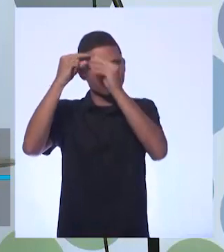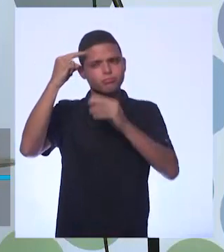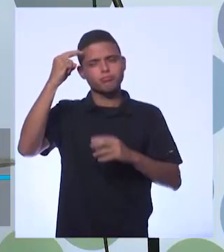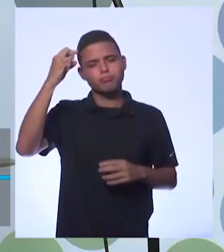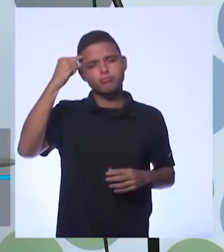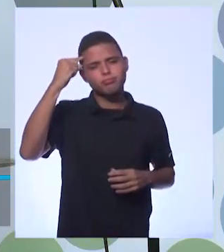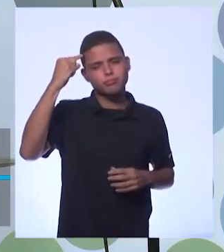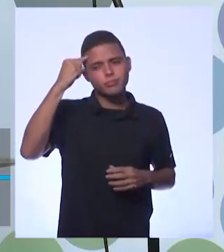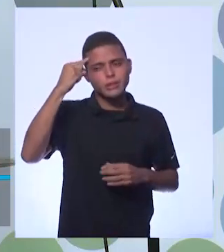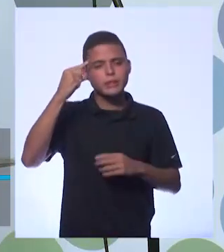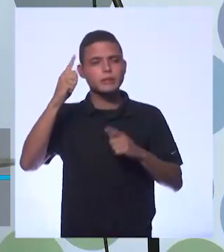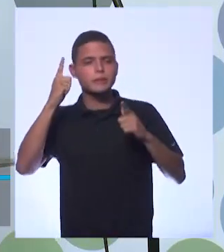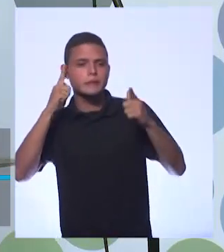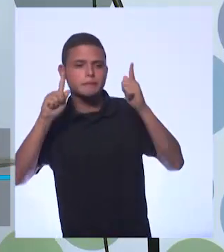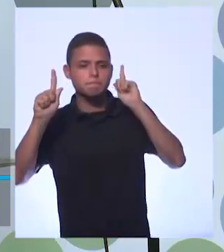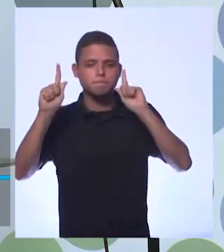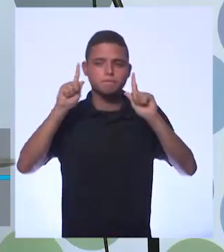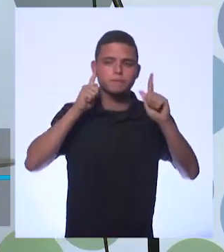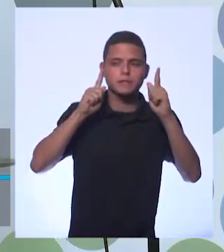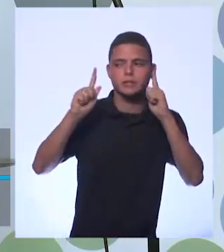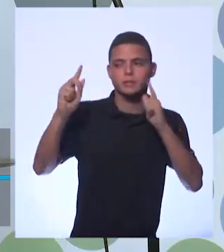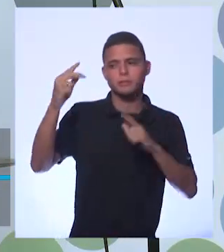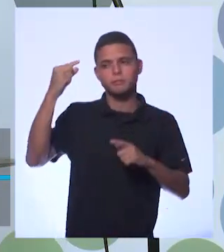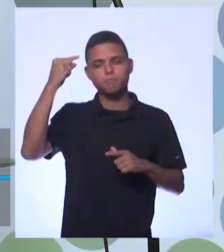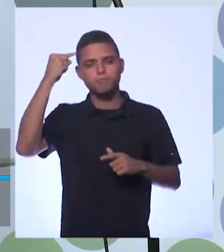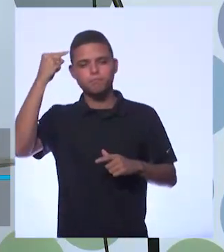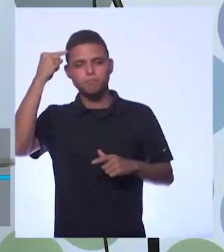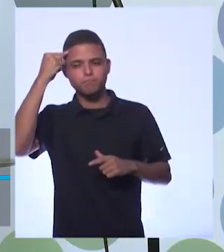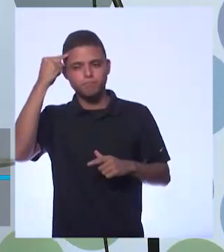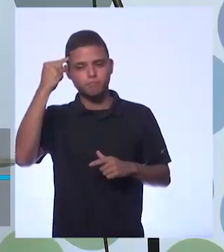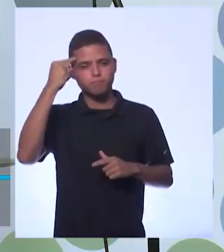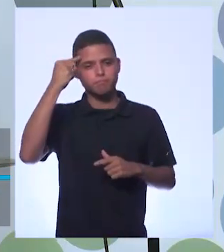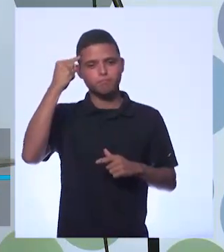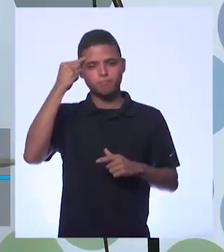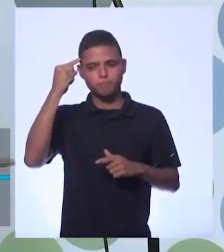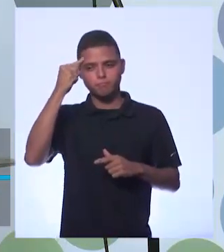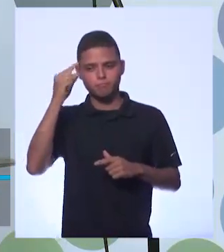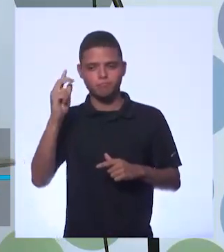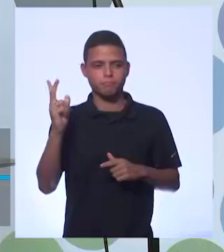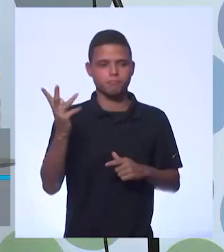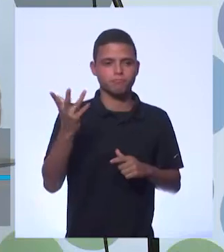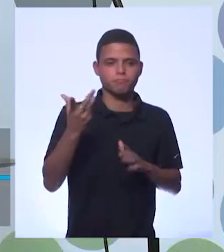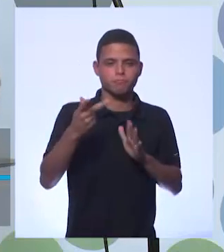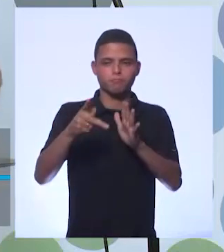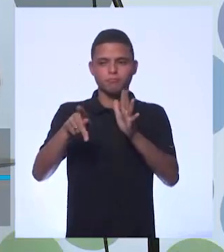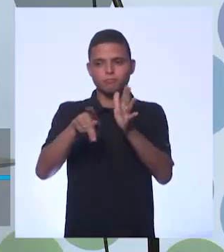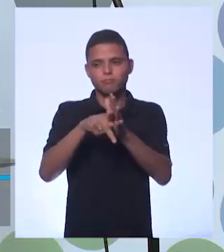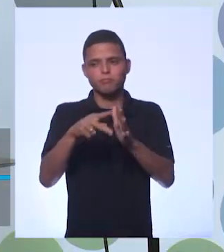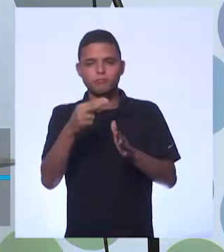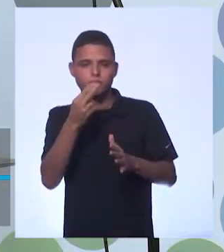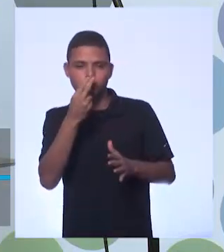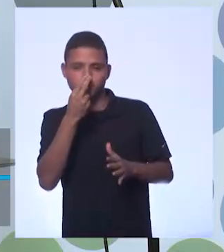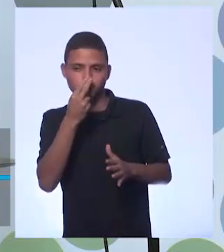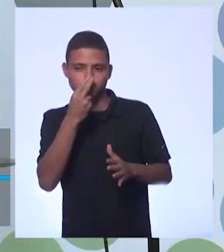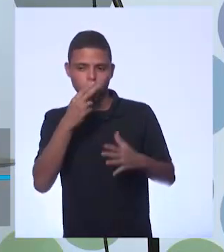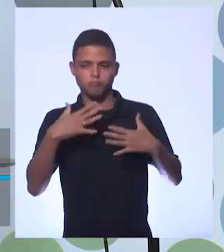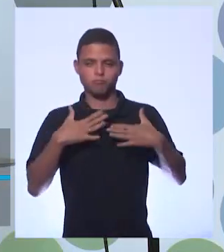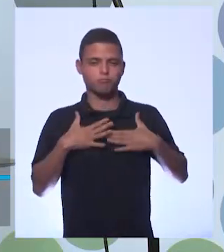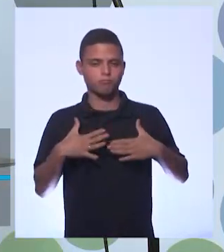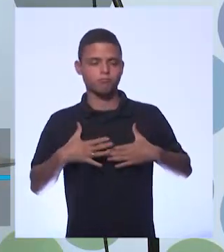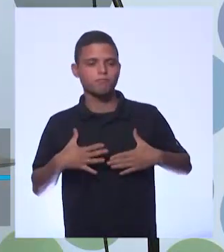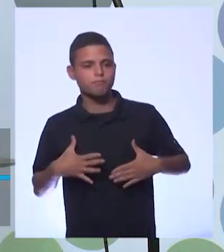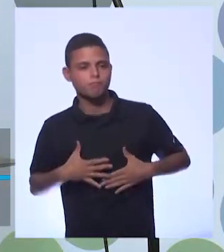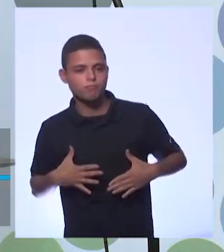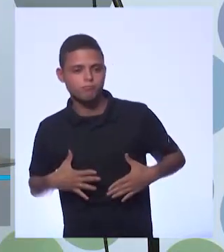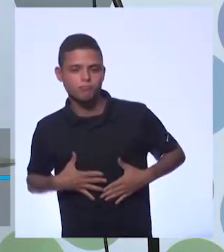E se a gente for pensar na arte como gesto, isso se torna mais palpável, né? A arte, ela publica a experiência também